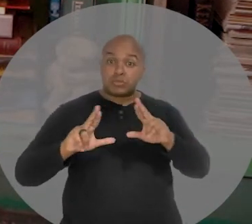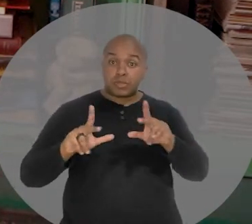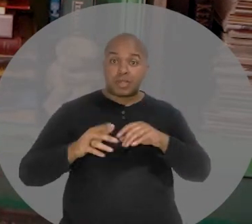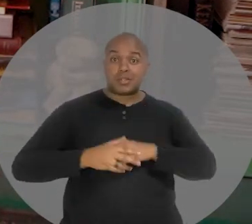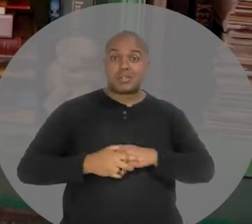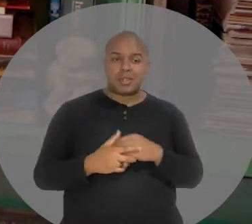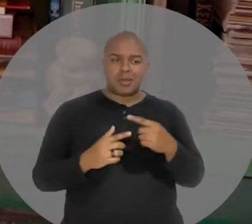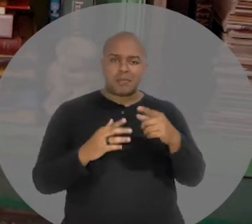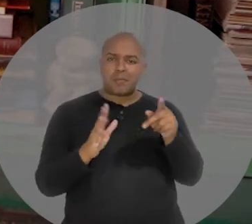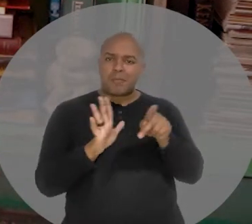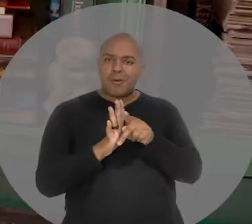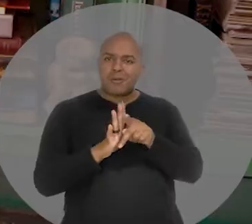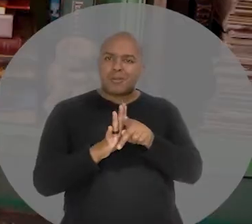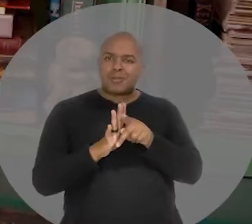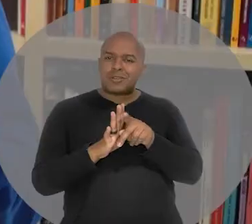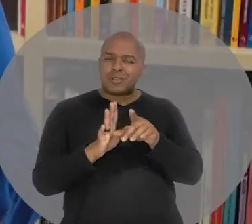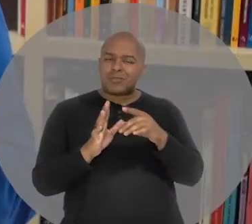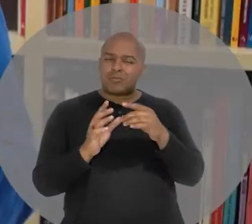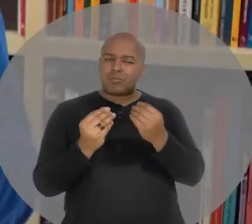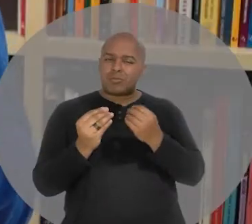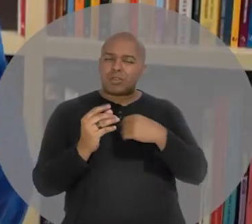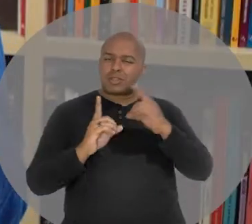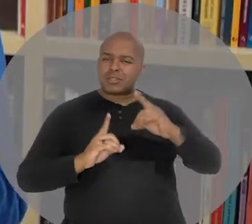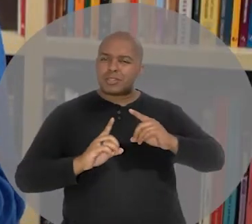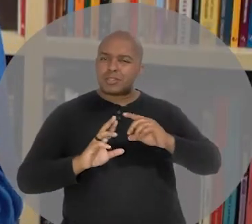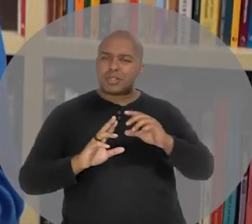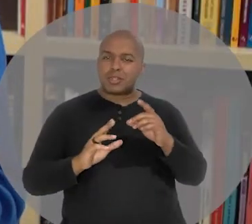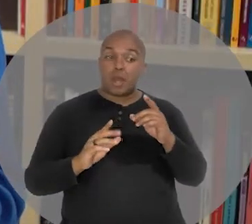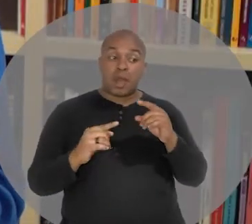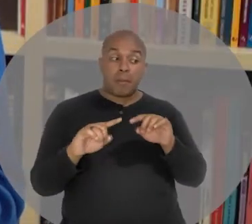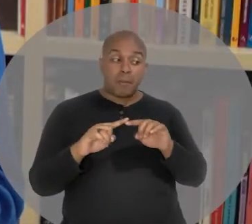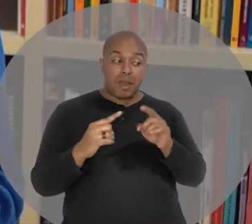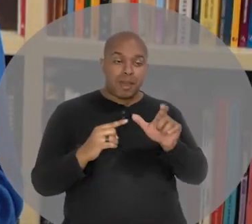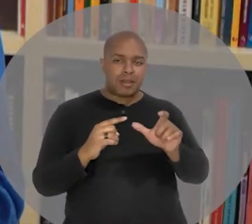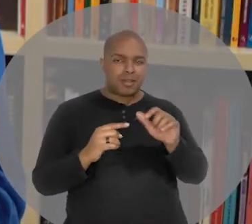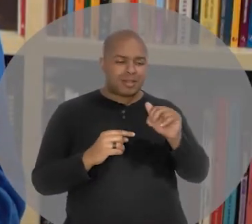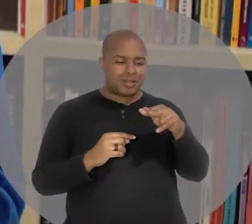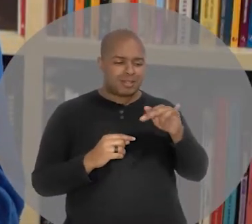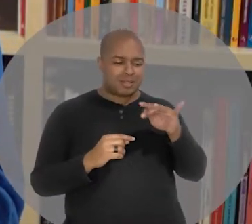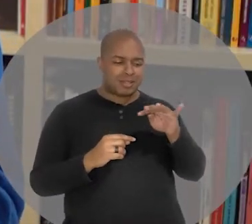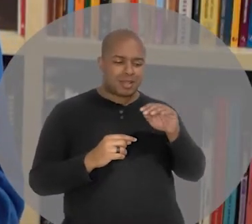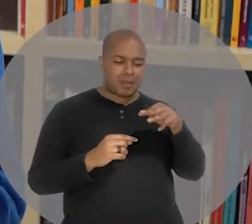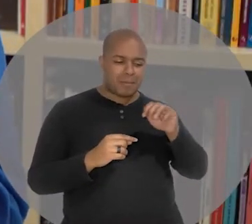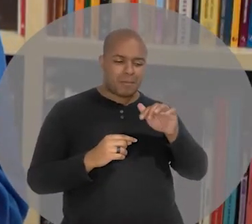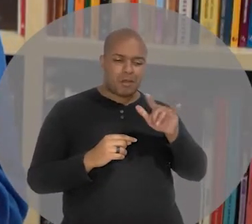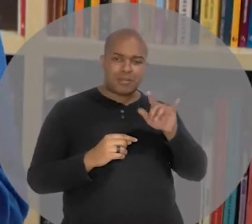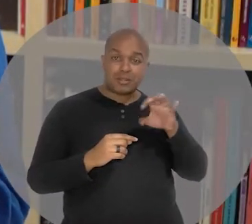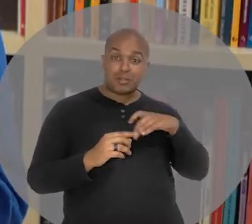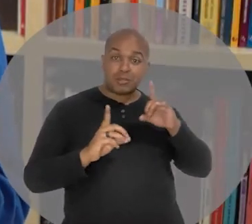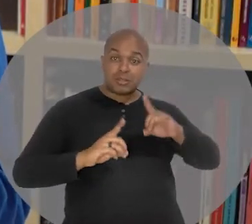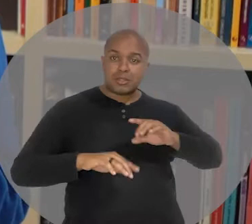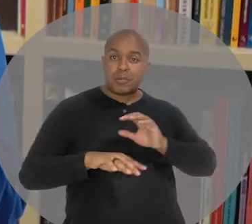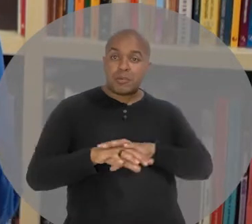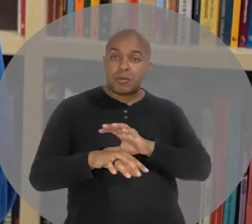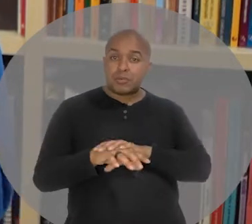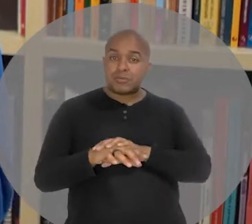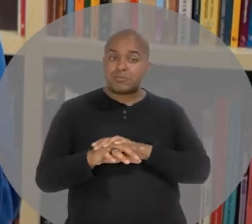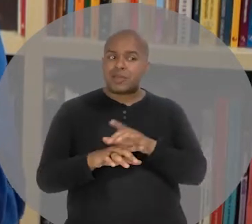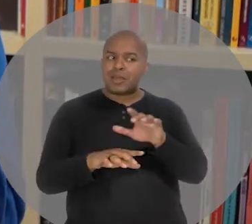sua condição de deficiência. Sendo que Anita Malfatti tinha uma deficiência na mão que